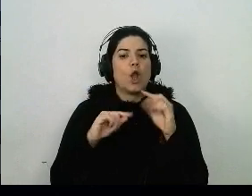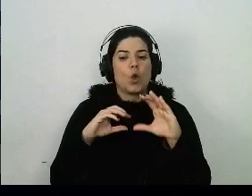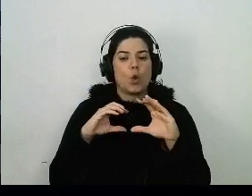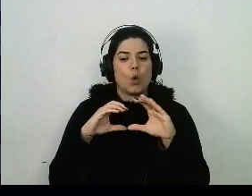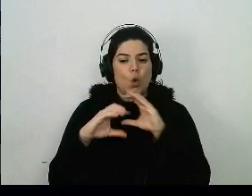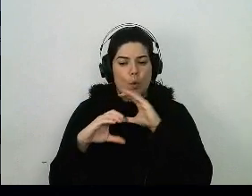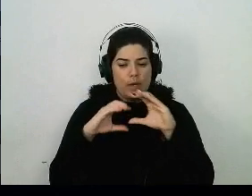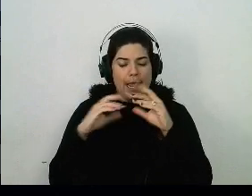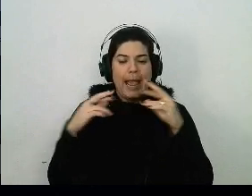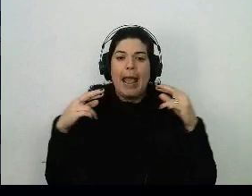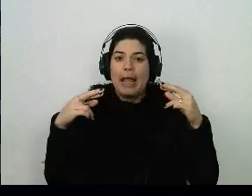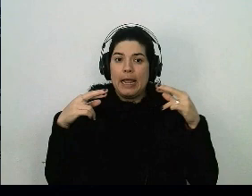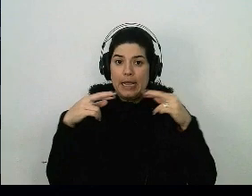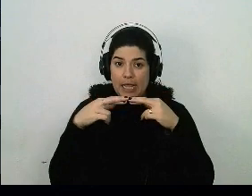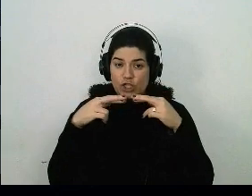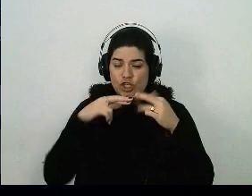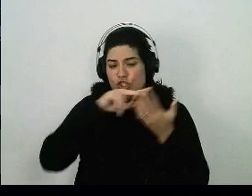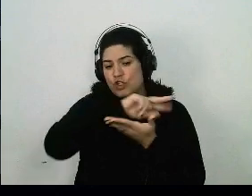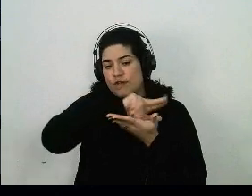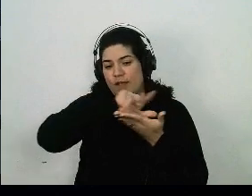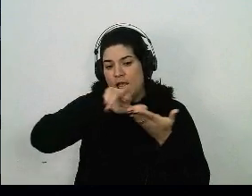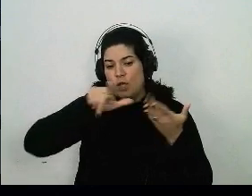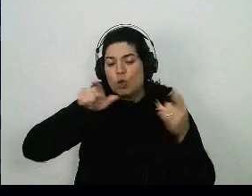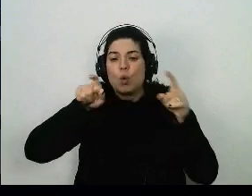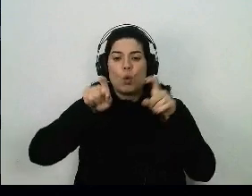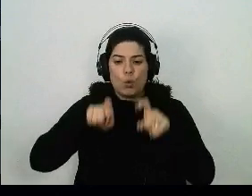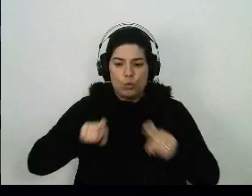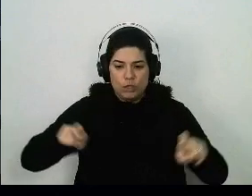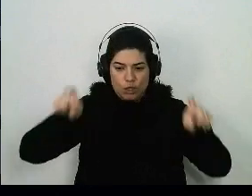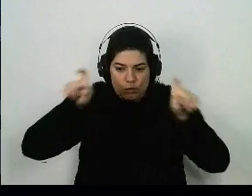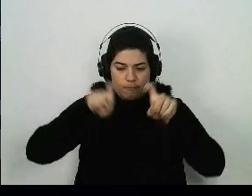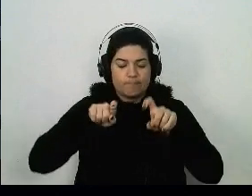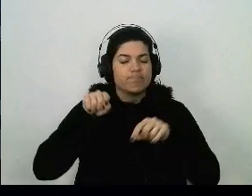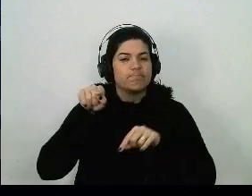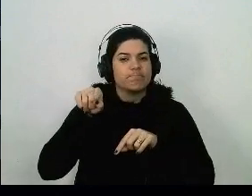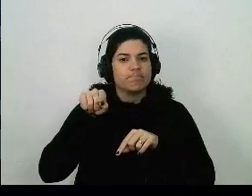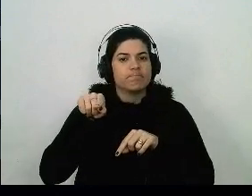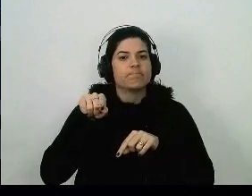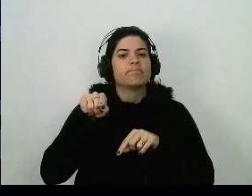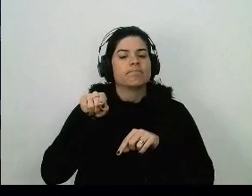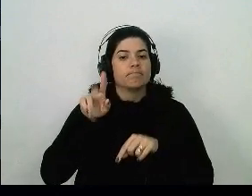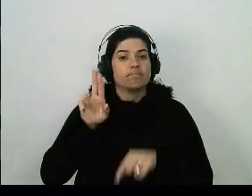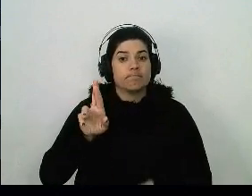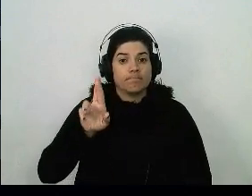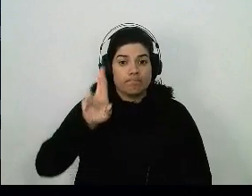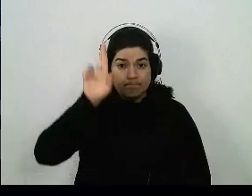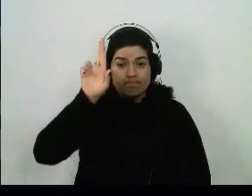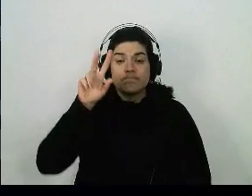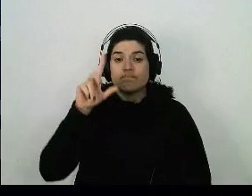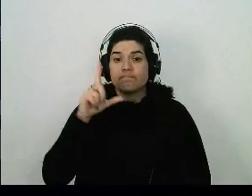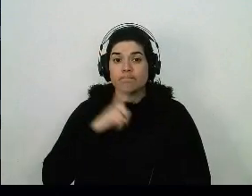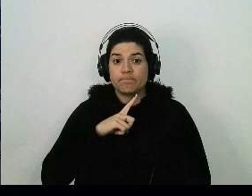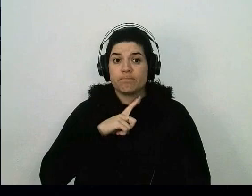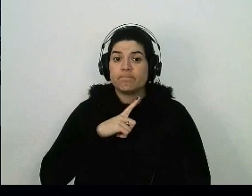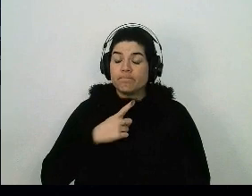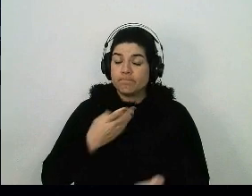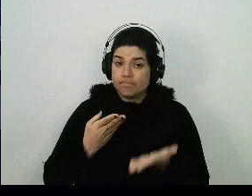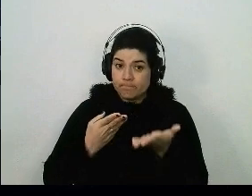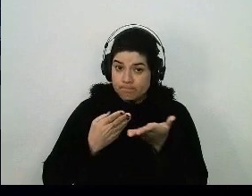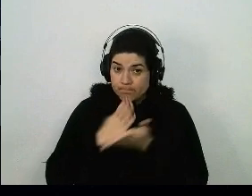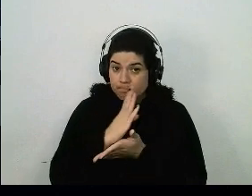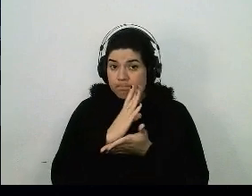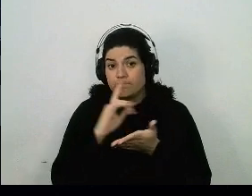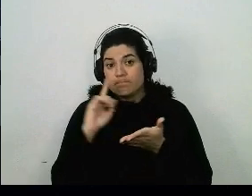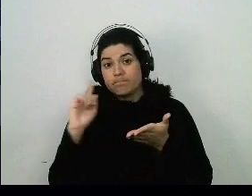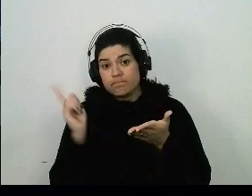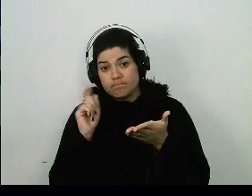diversos computadores, e elas vão ser responsáveis pela aprovação ou não dessa